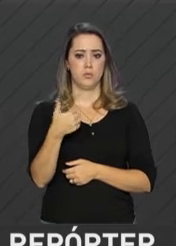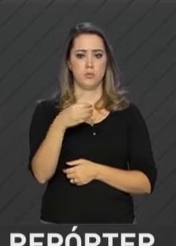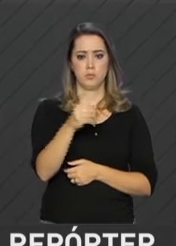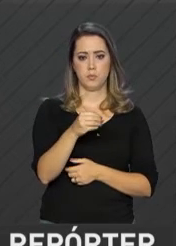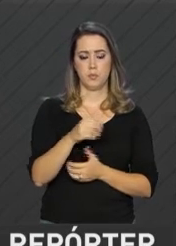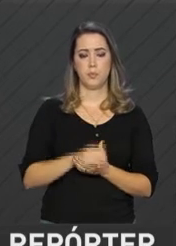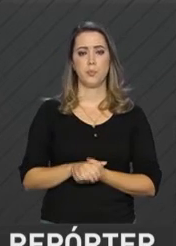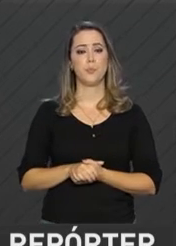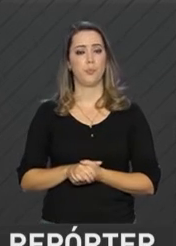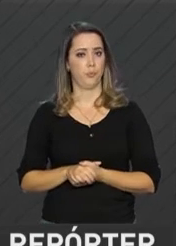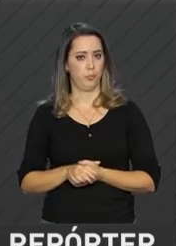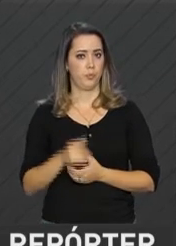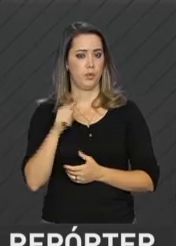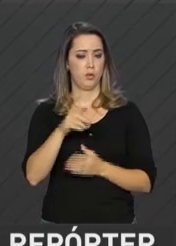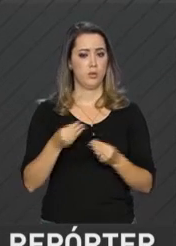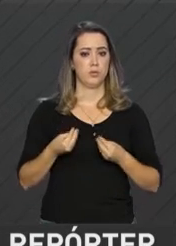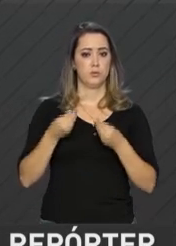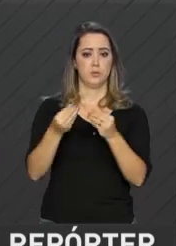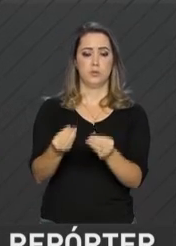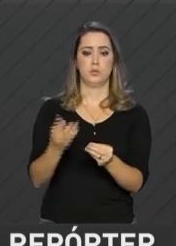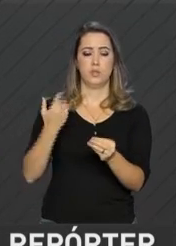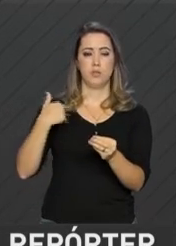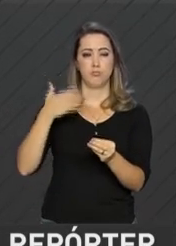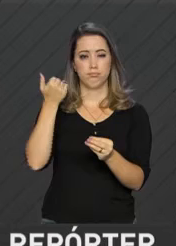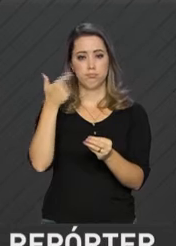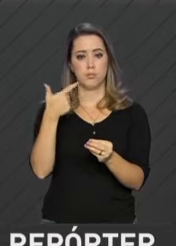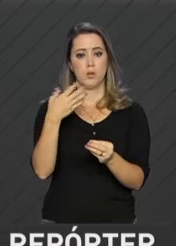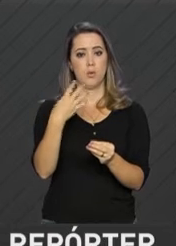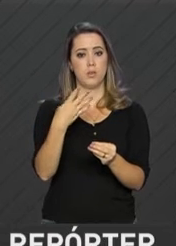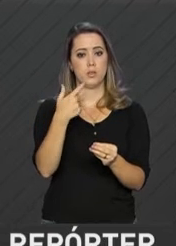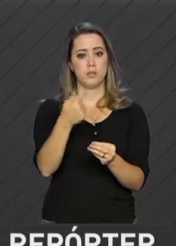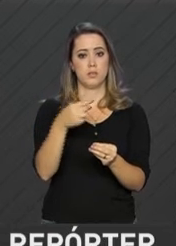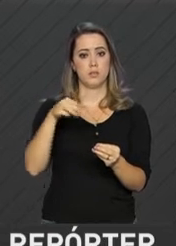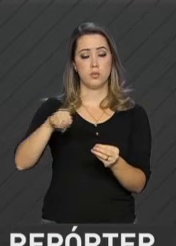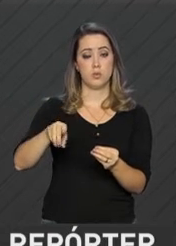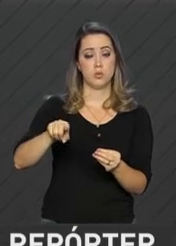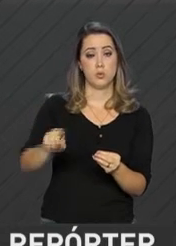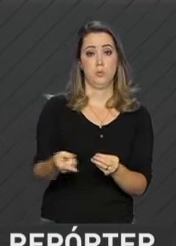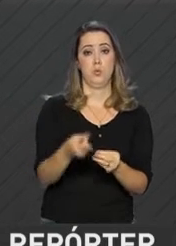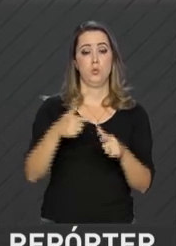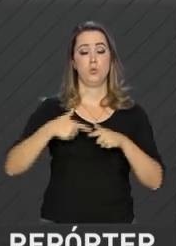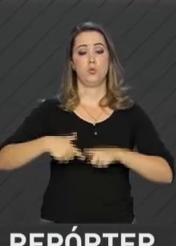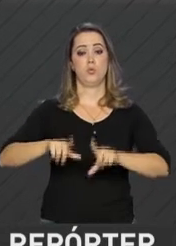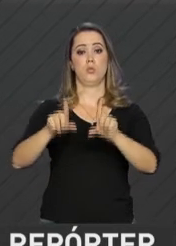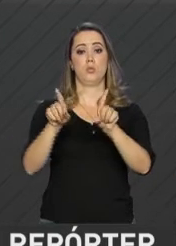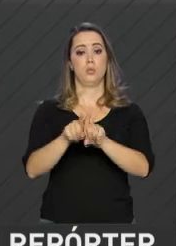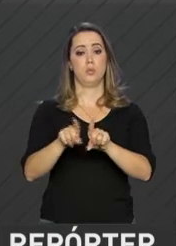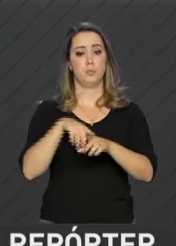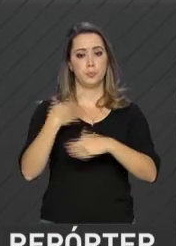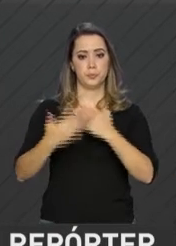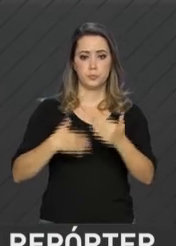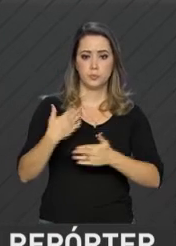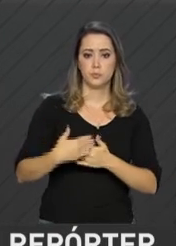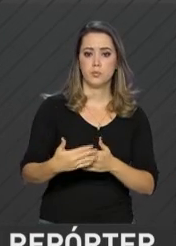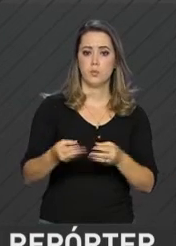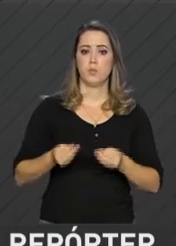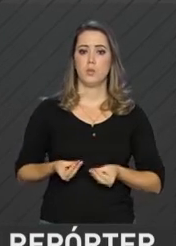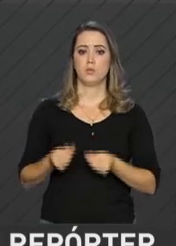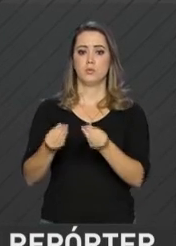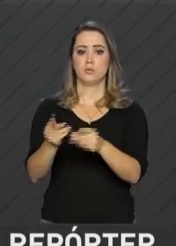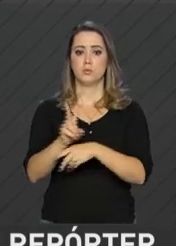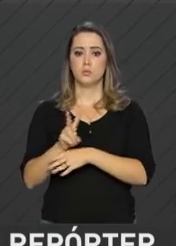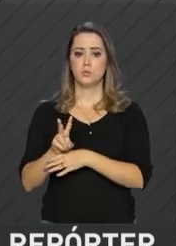2010 quando foram concedidos 47 mil títulos os números também mostram avanços na concessão de